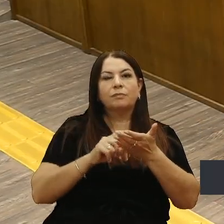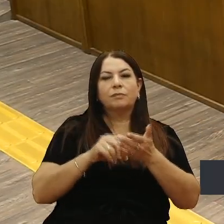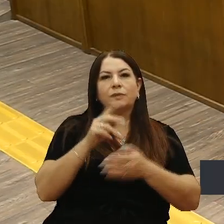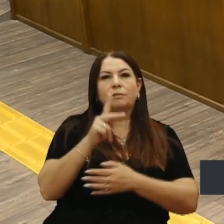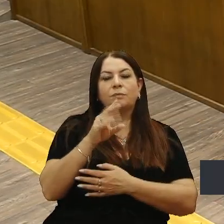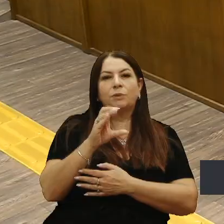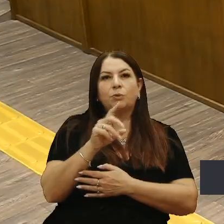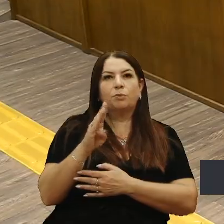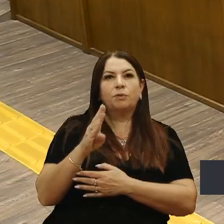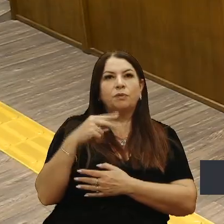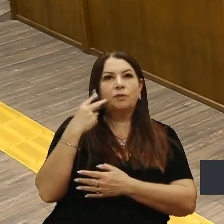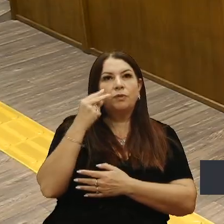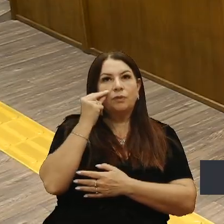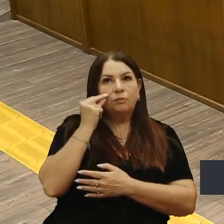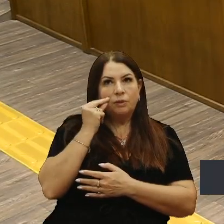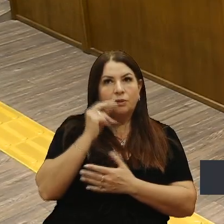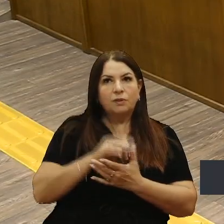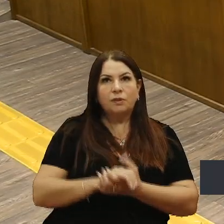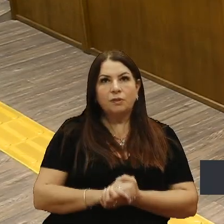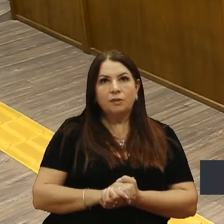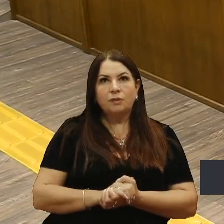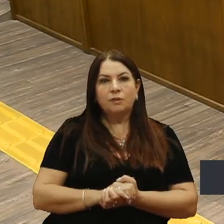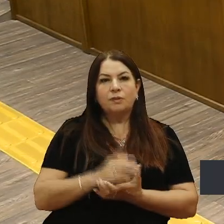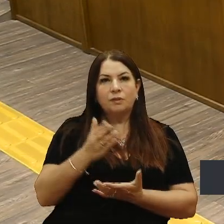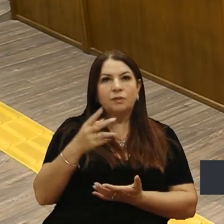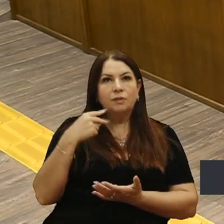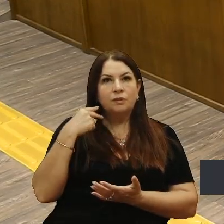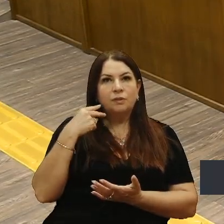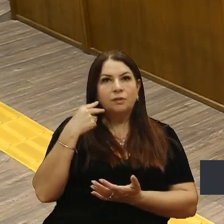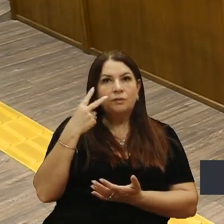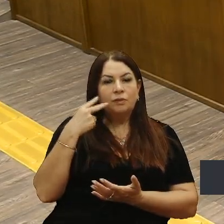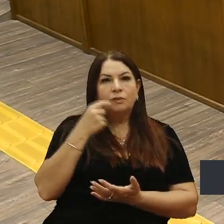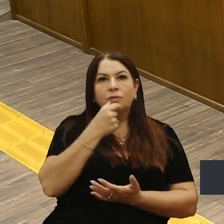do PCdoB, com a palavra vereador Cláudio Libardi. De imediato, uma parte do vereador Cristiano Becker. Muito